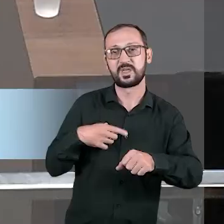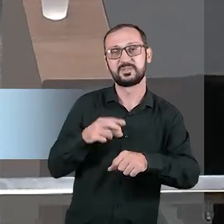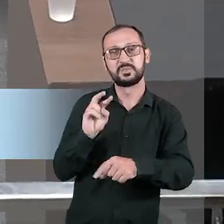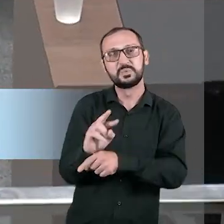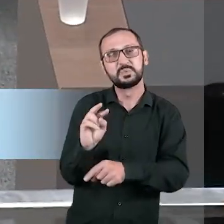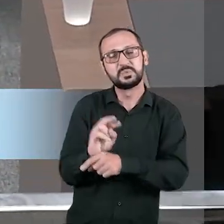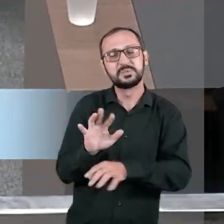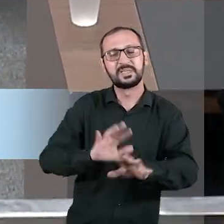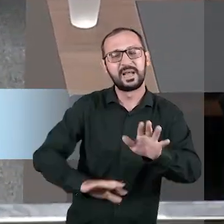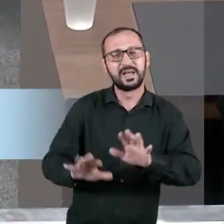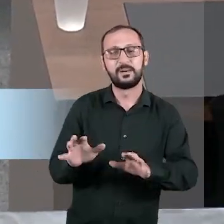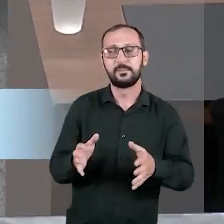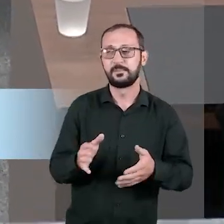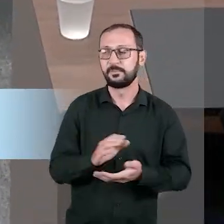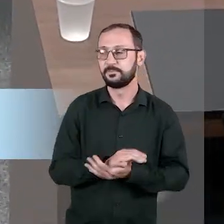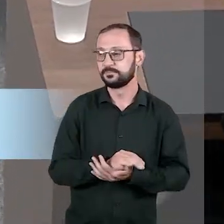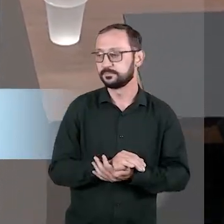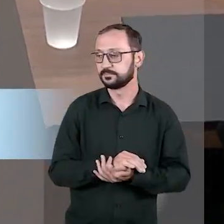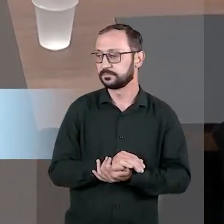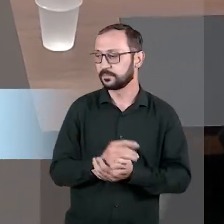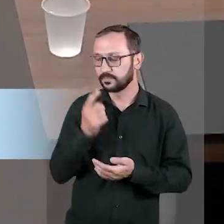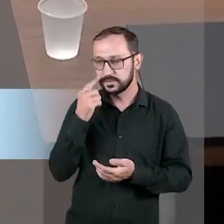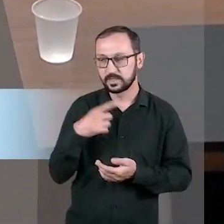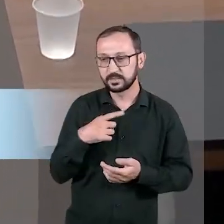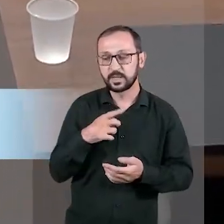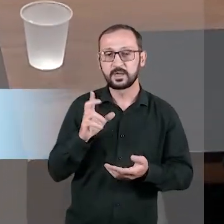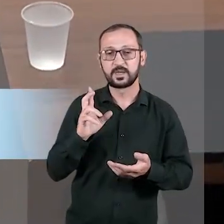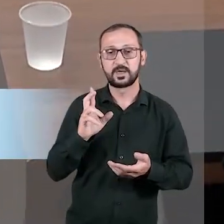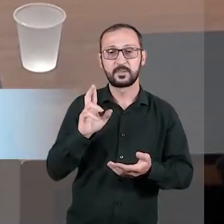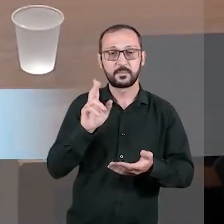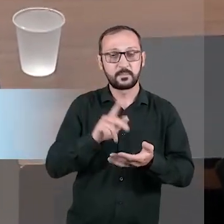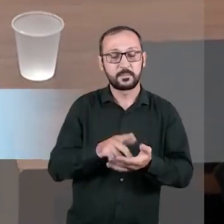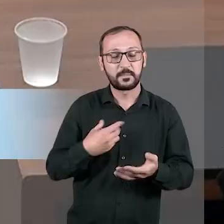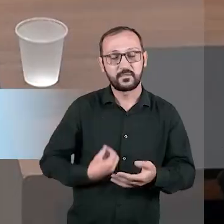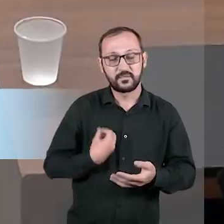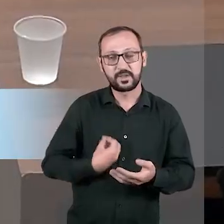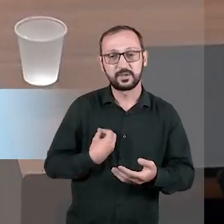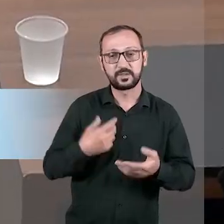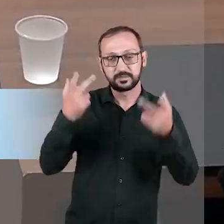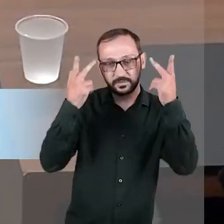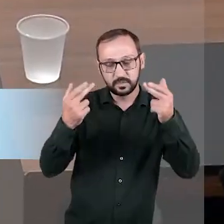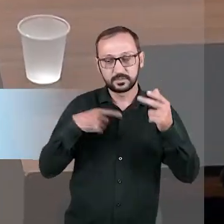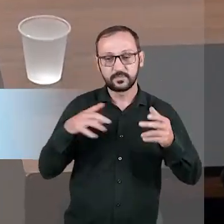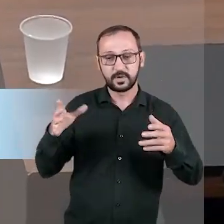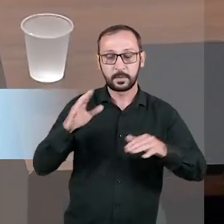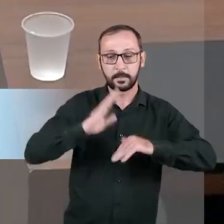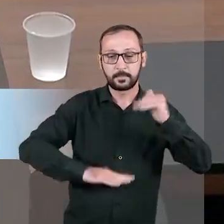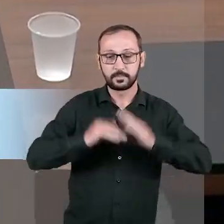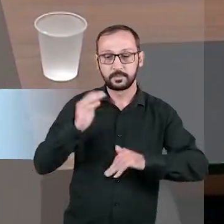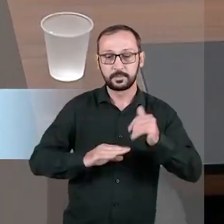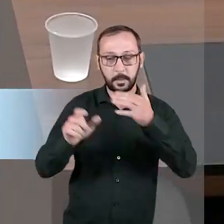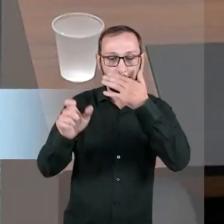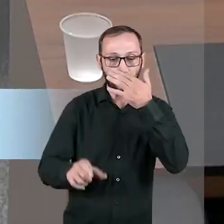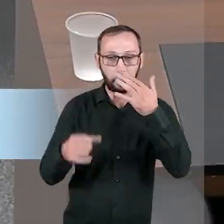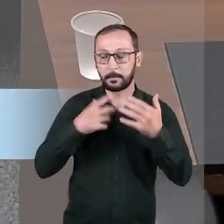doença, de tratar de uma forma, de tentar que ela tenha realmente um final de vida mais tranquilo. E quando você leva um profissional, você